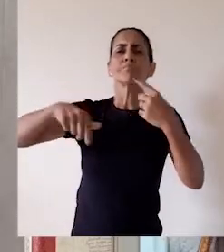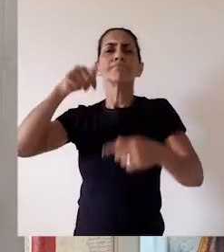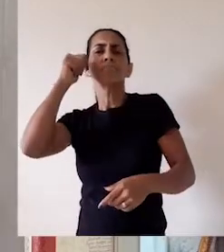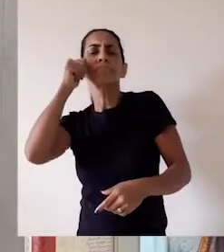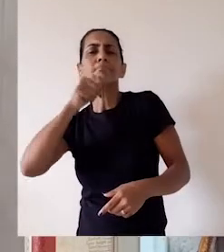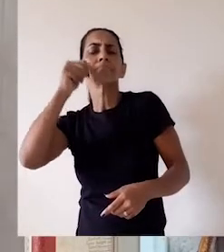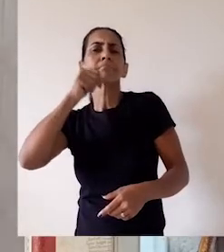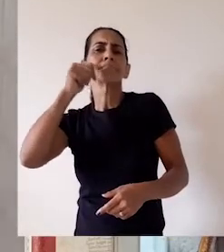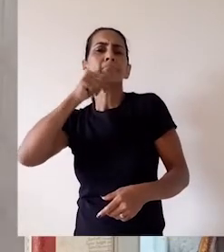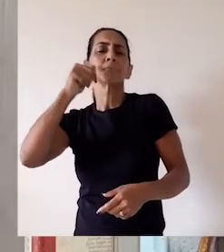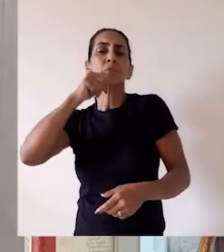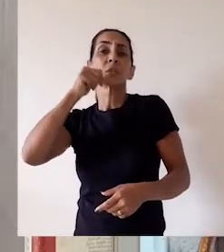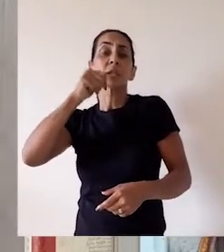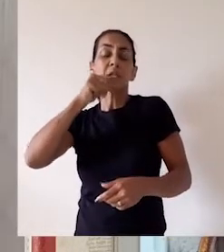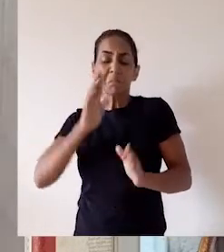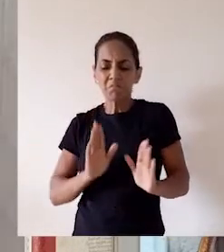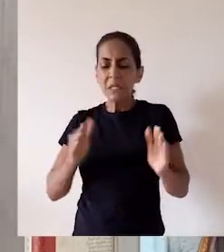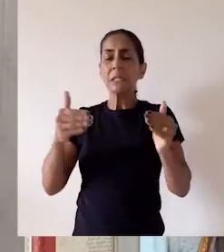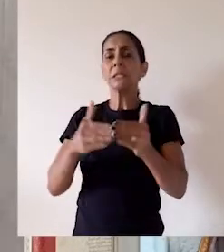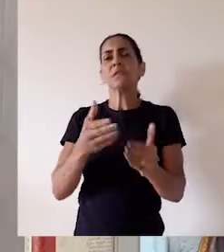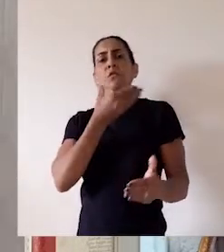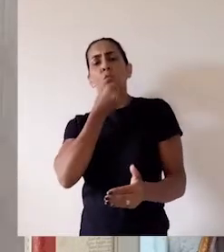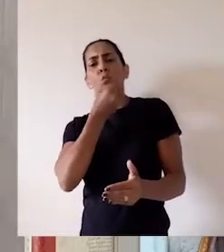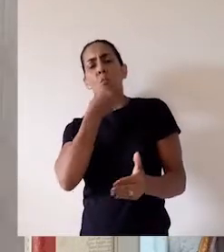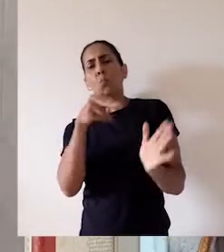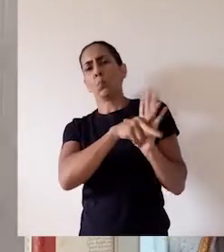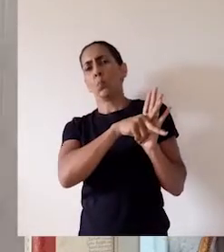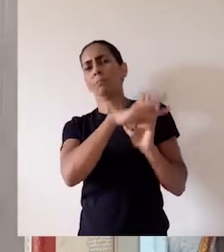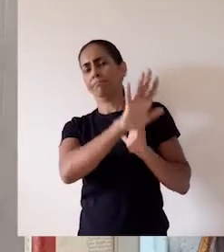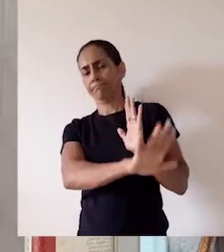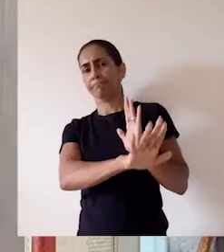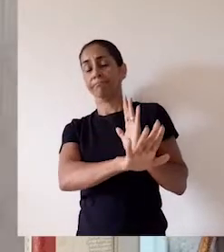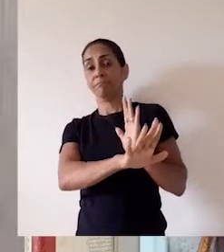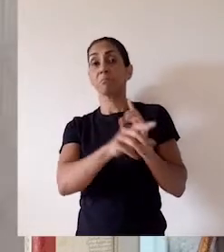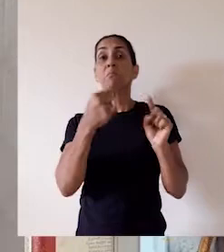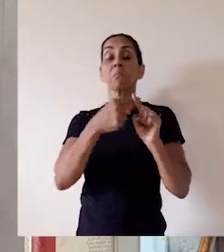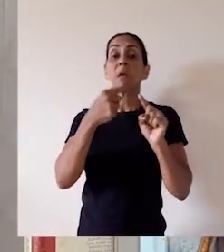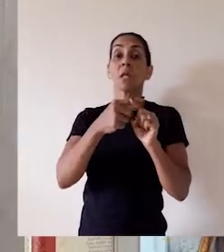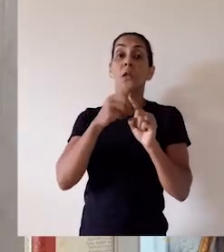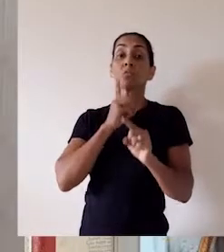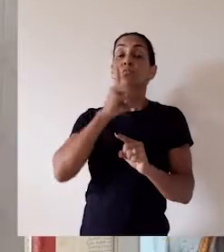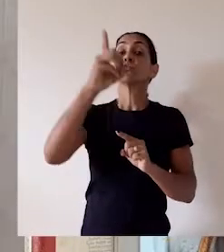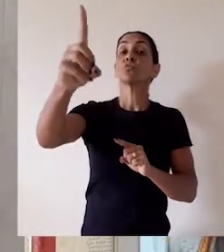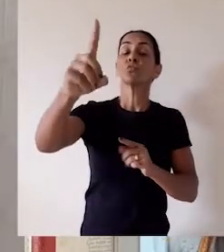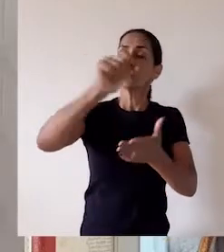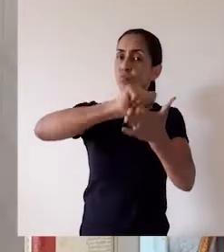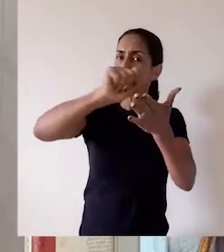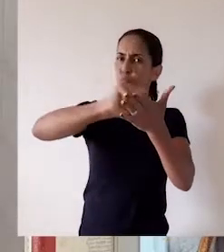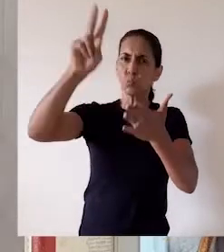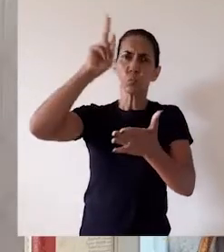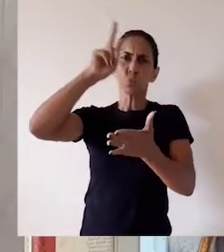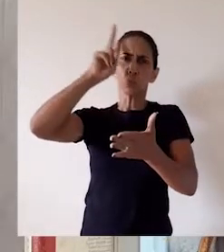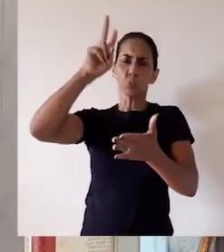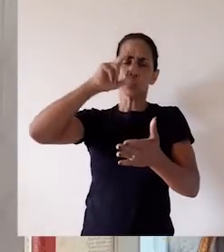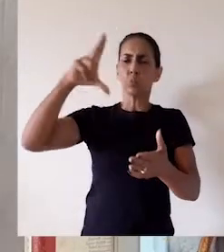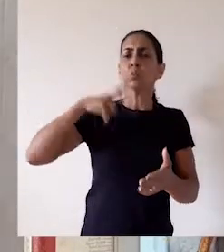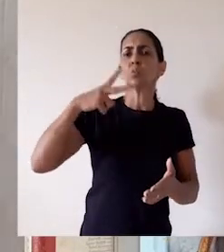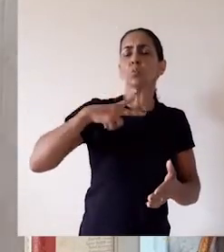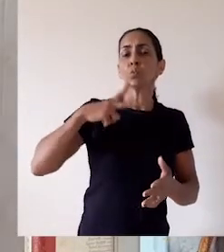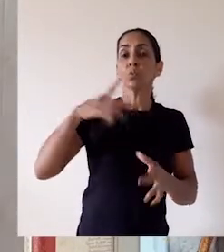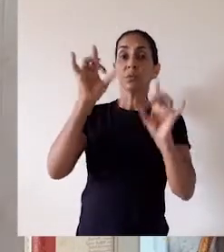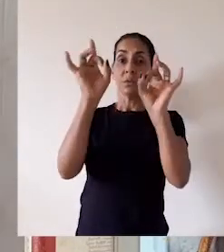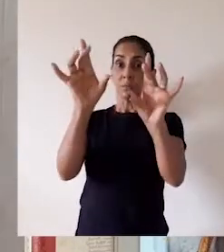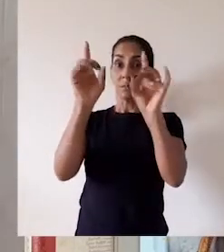lutar bravamente por um campo que era majoritariamente masculino, pelo direito de escreverem e publicarem as suas